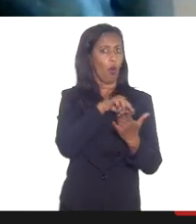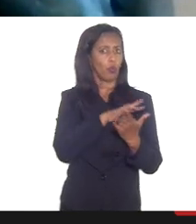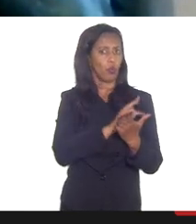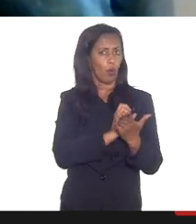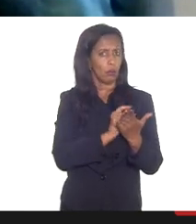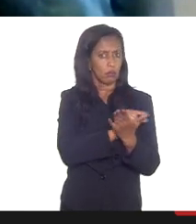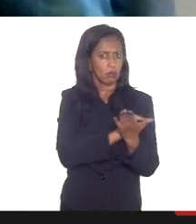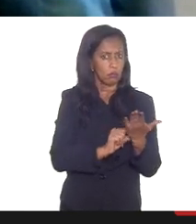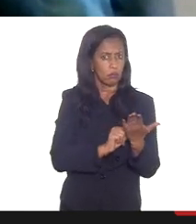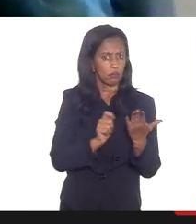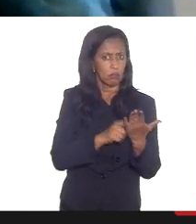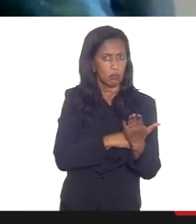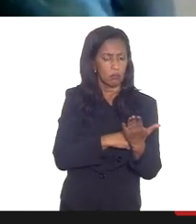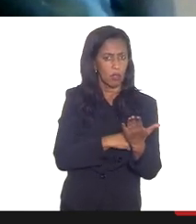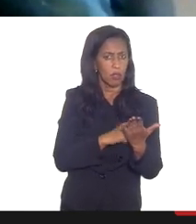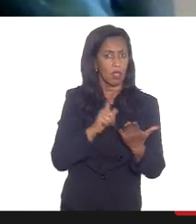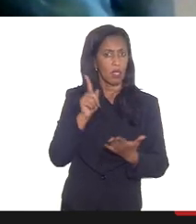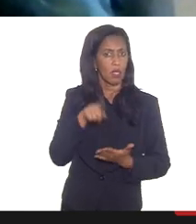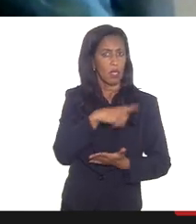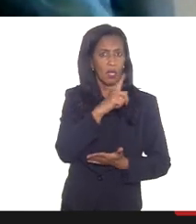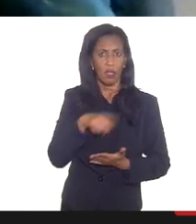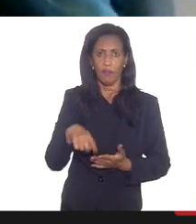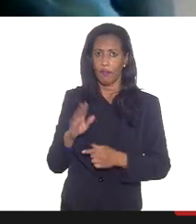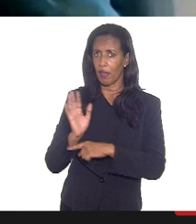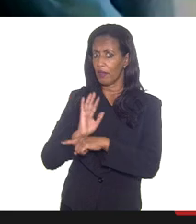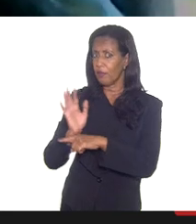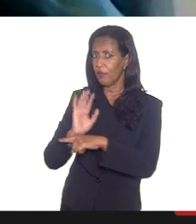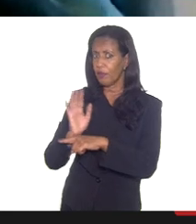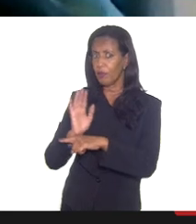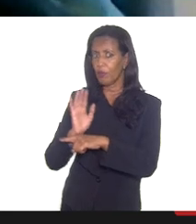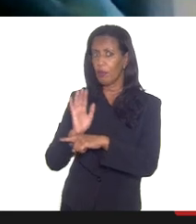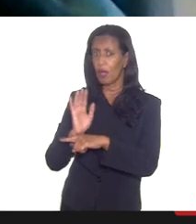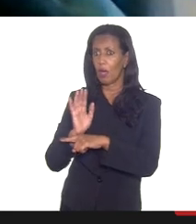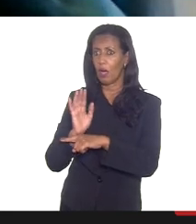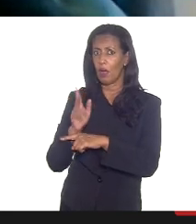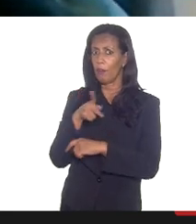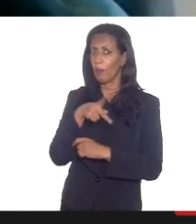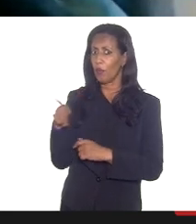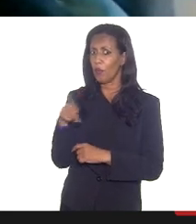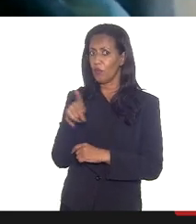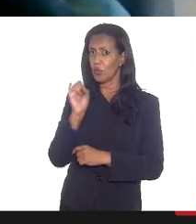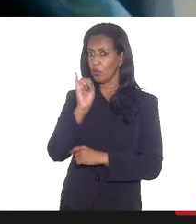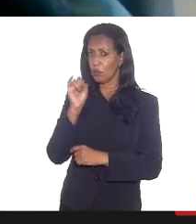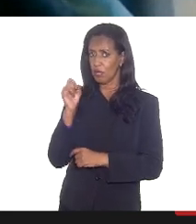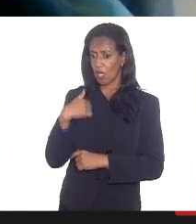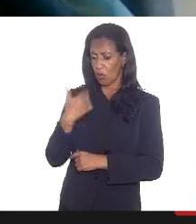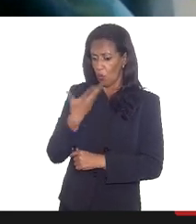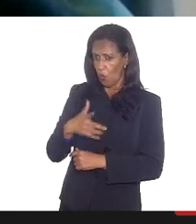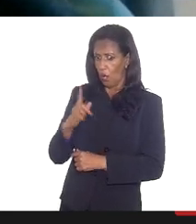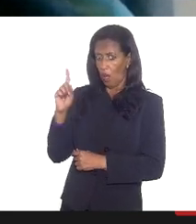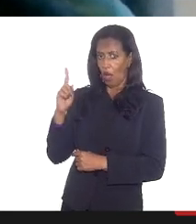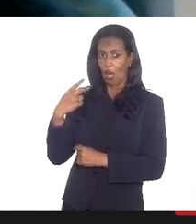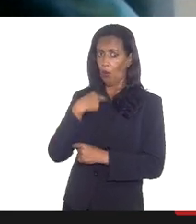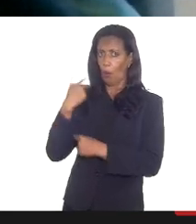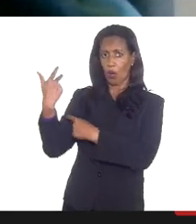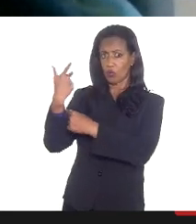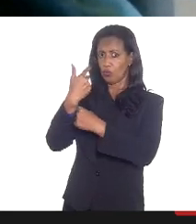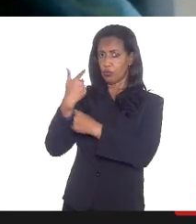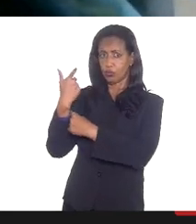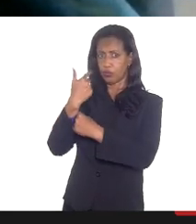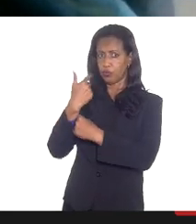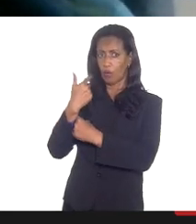que veda filmar, por exemplo, um professor sem prévia autorização dele. É o artigo da Constituição Federal